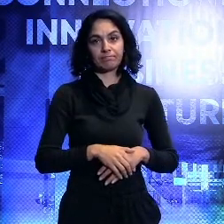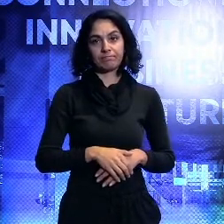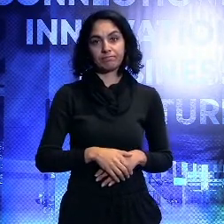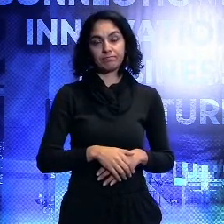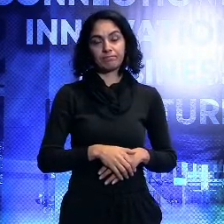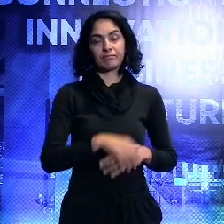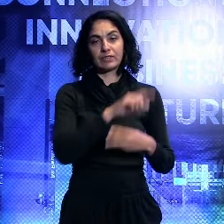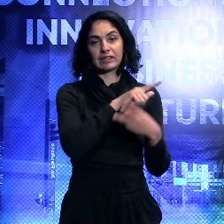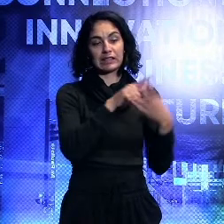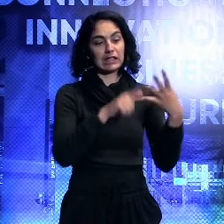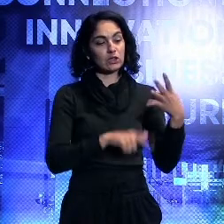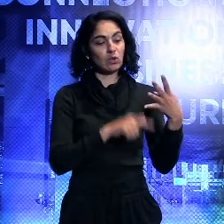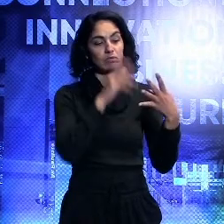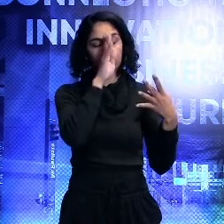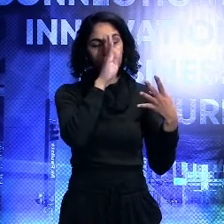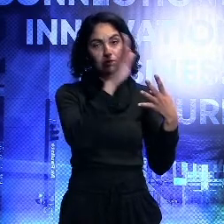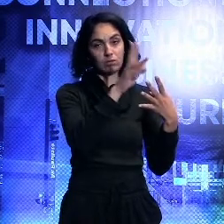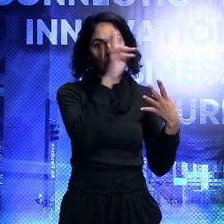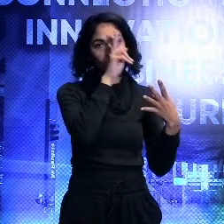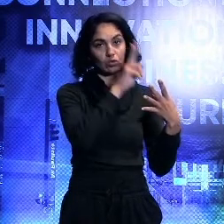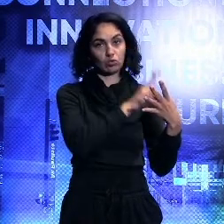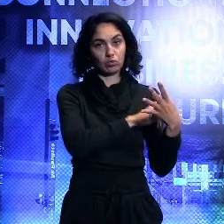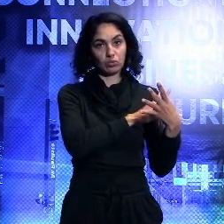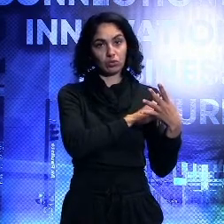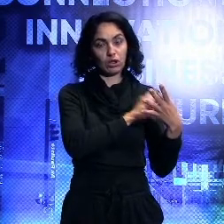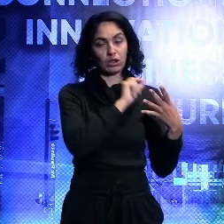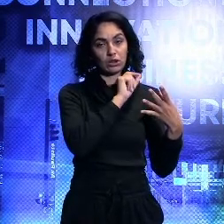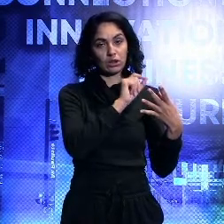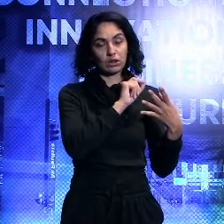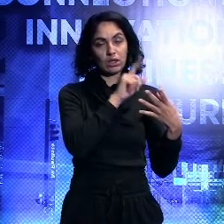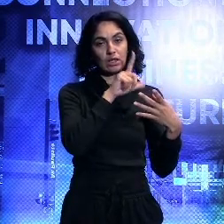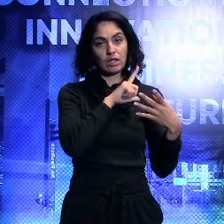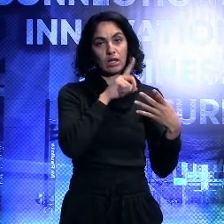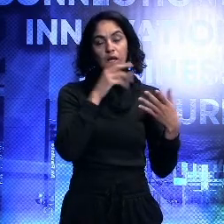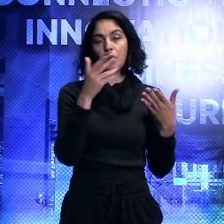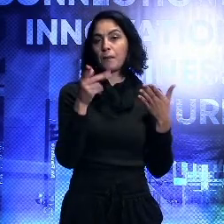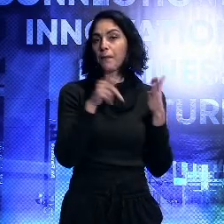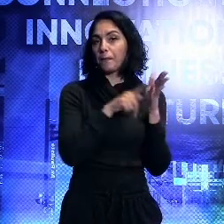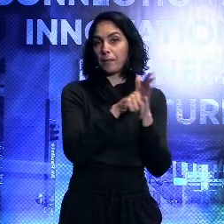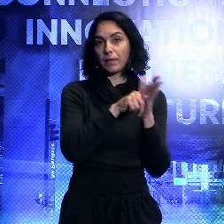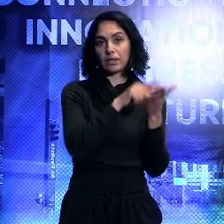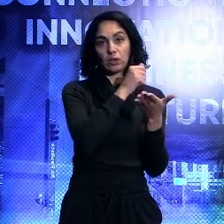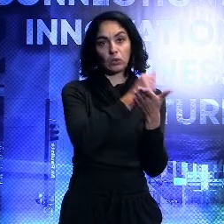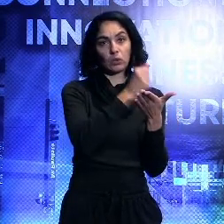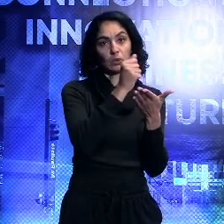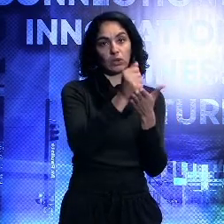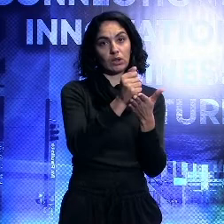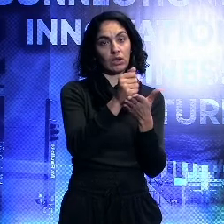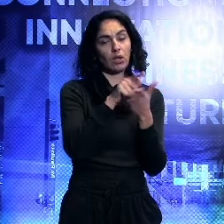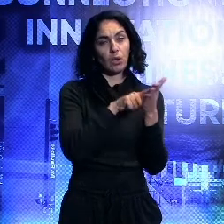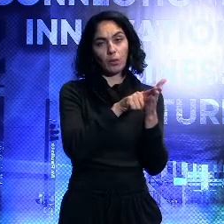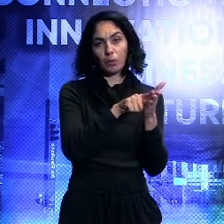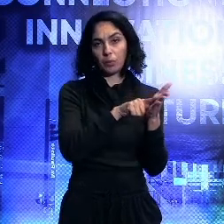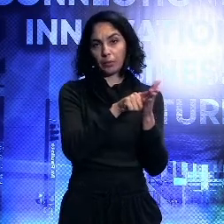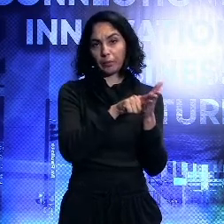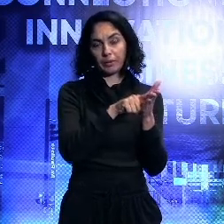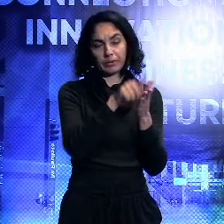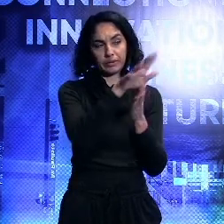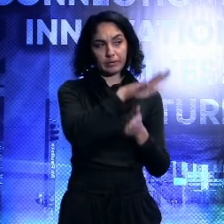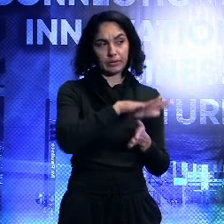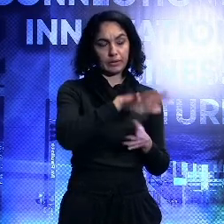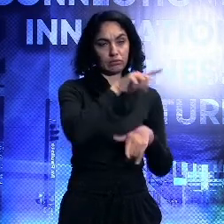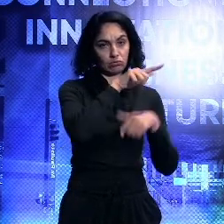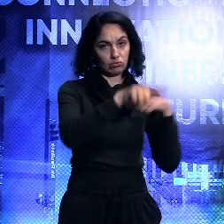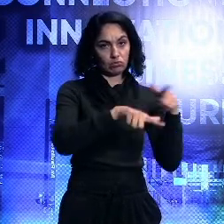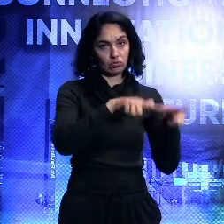principais. Né? O ensino médio vem de uma pesquisa de mercado, porque eu não tinha esse dado, eu contratei uma pesquisa de mercado para ver as